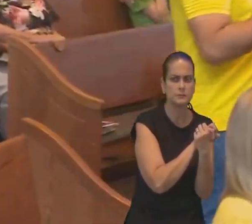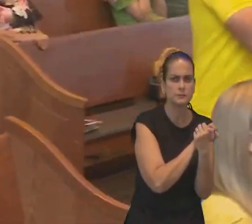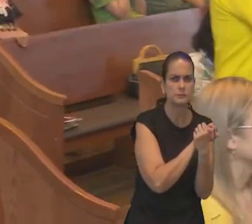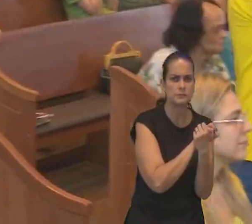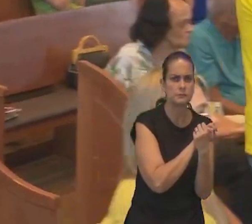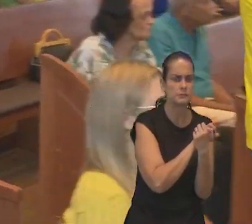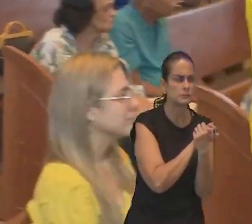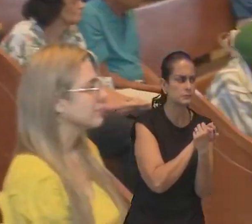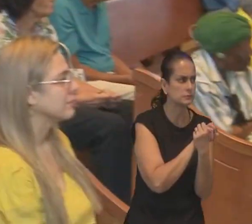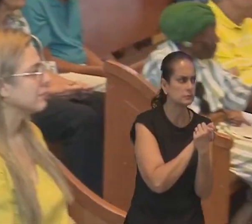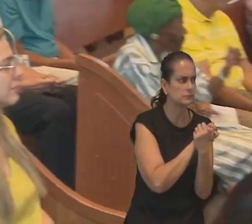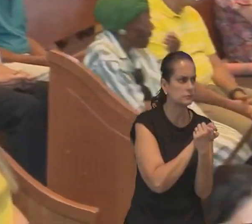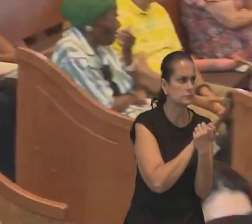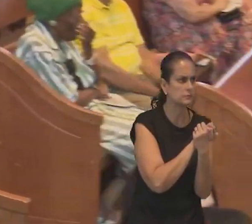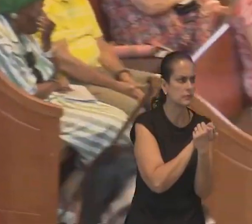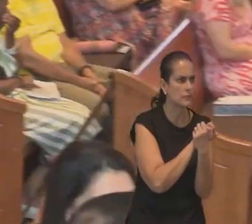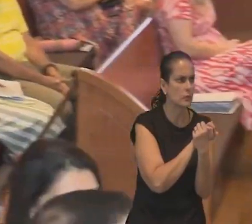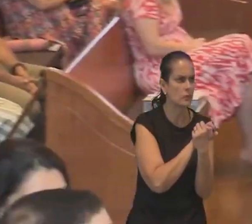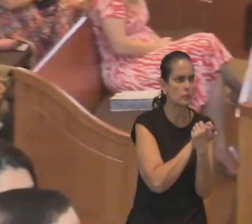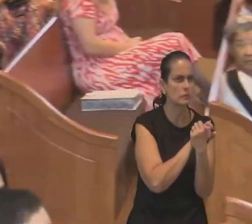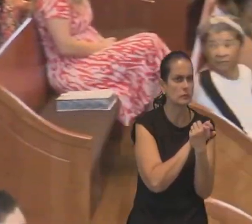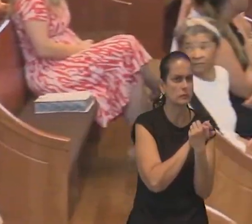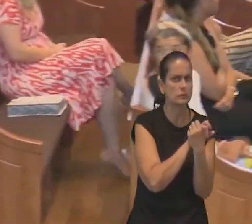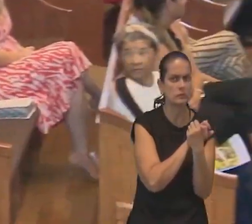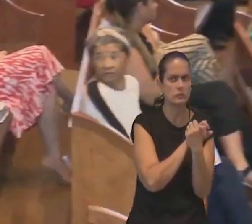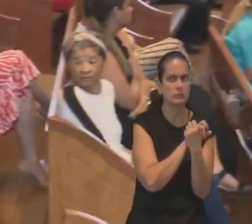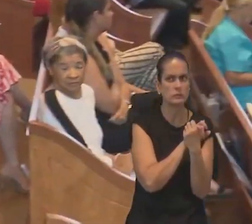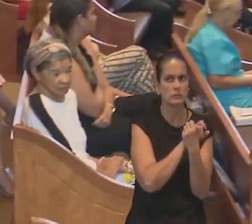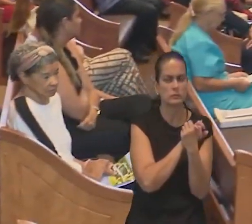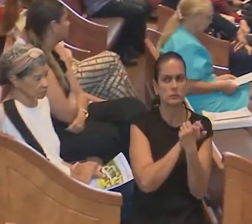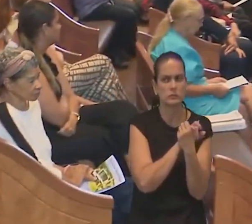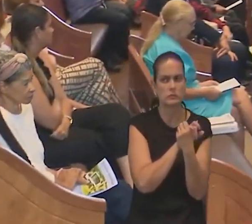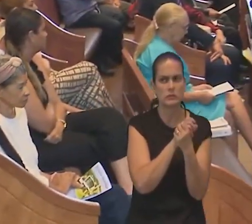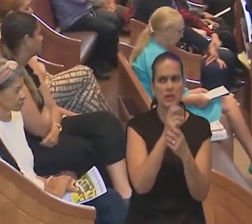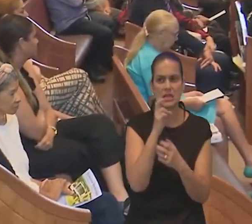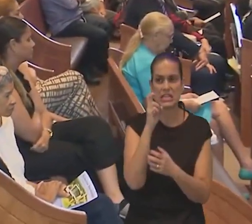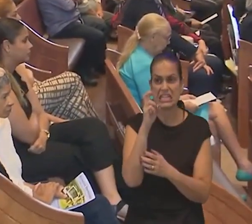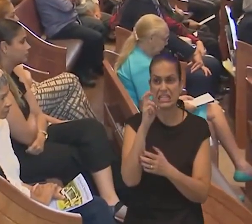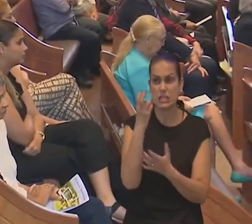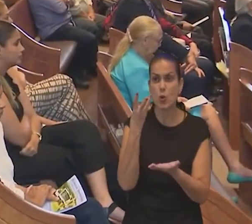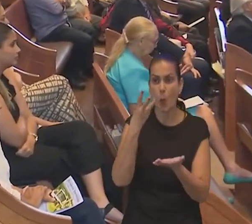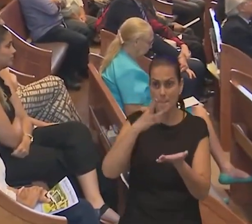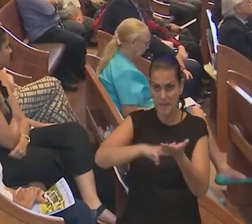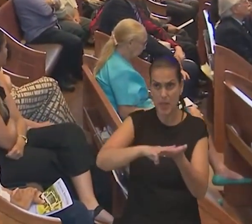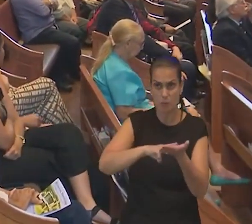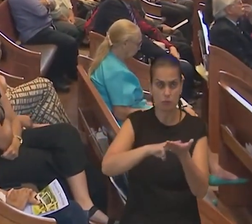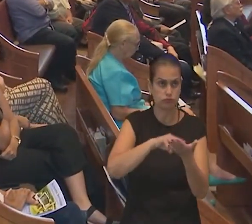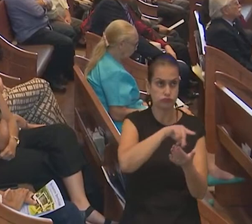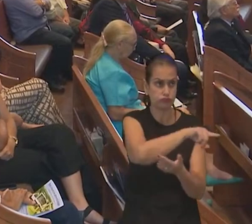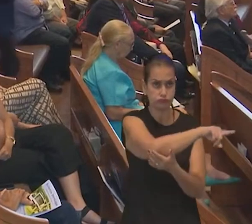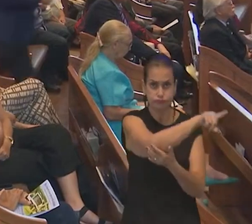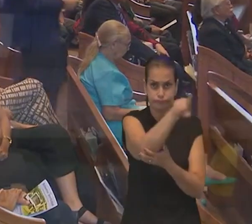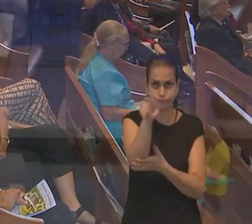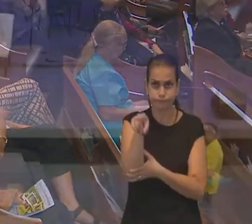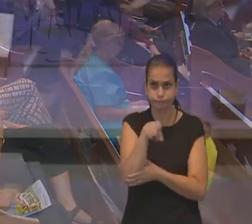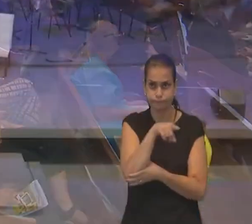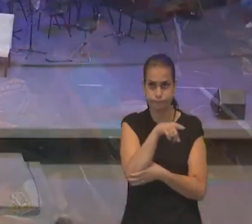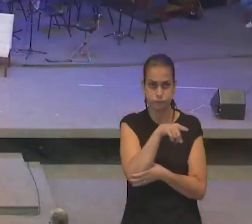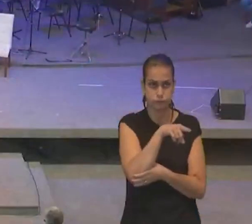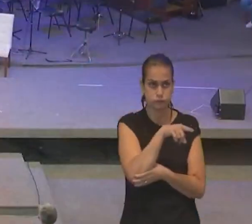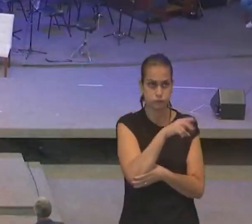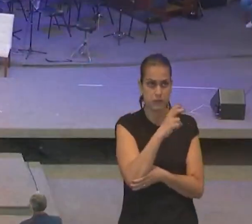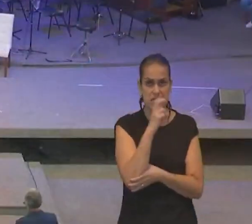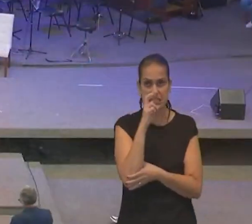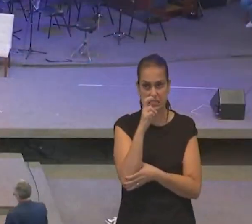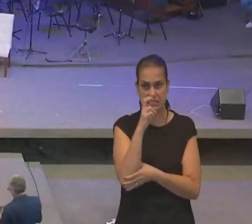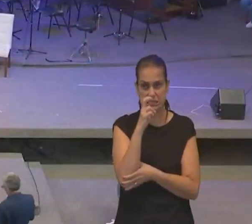são 5 membros daqui da Igreja Batista Memorial. Só pode ser cadastrado 5